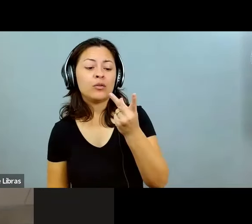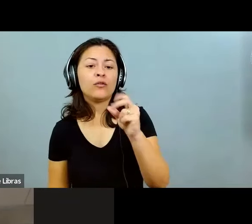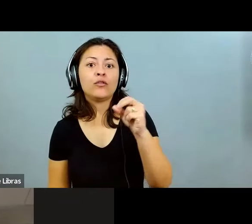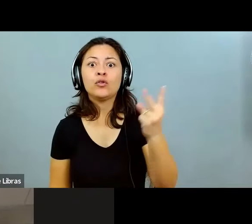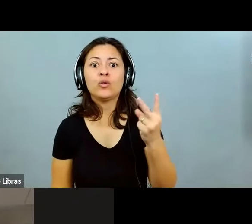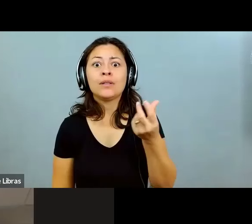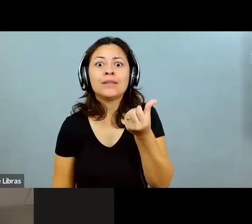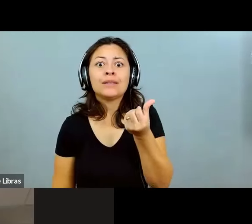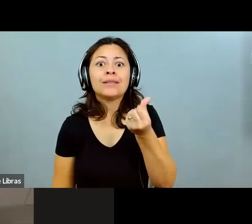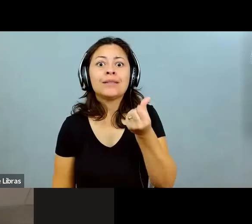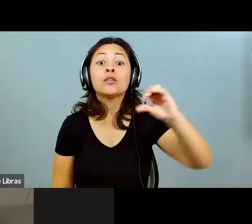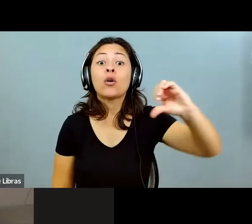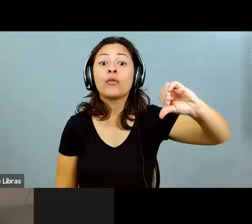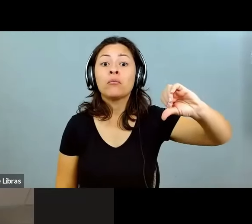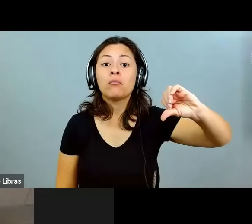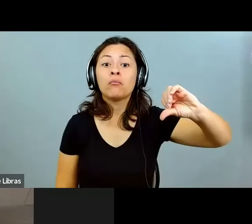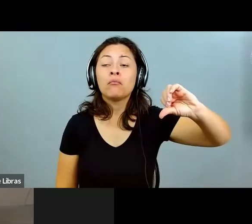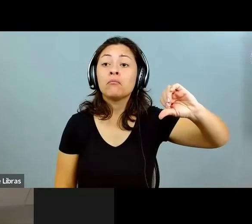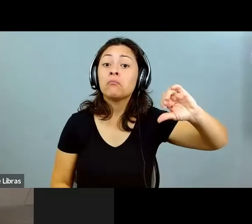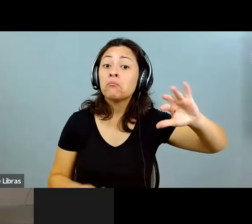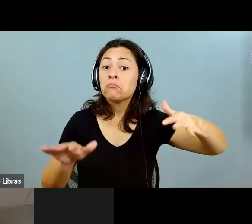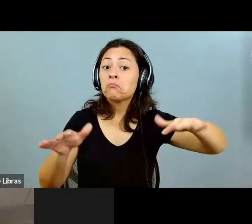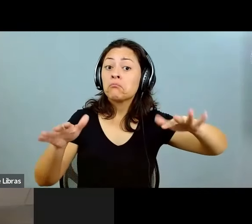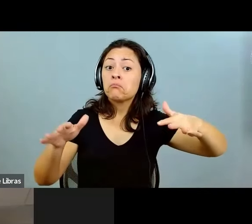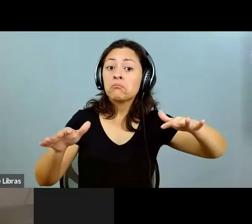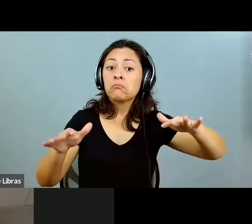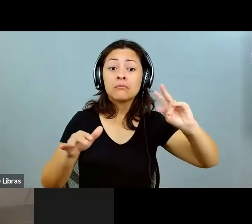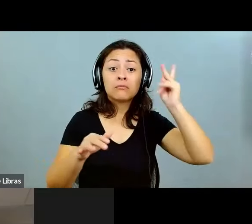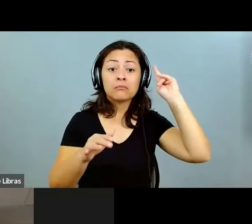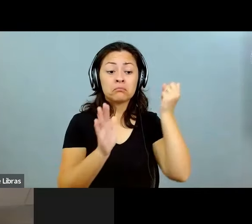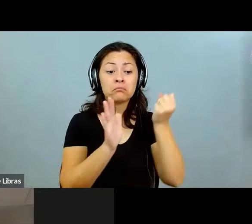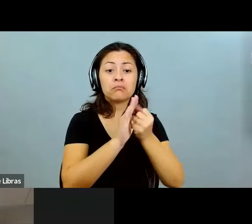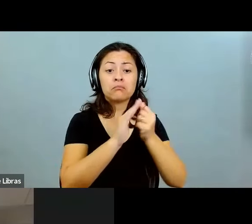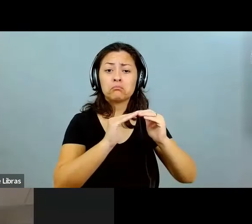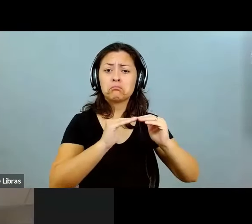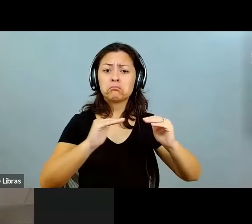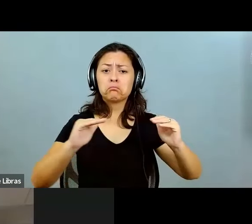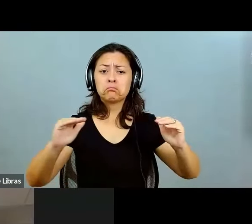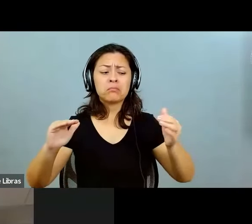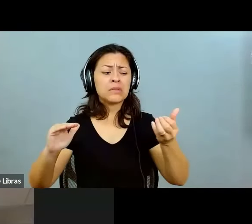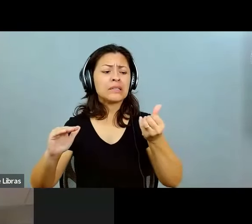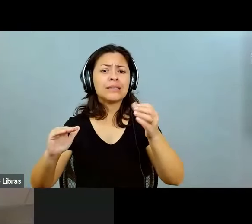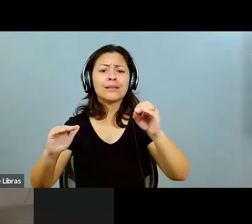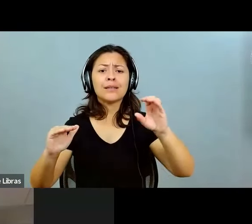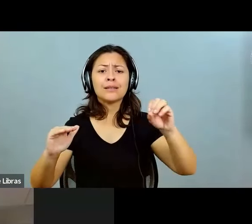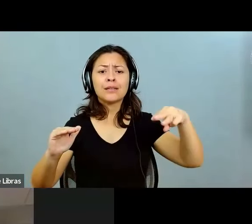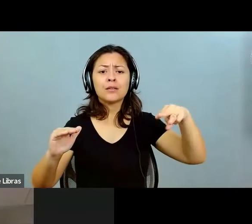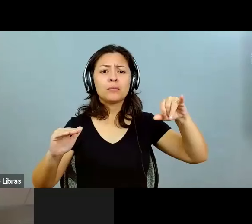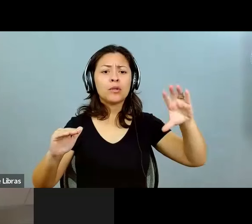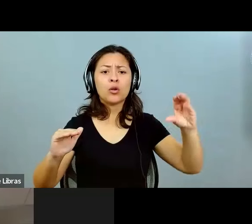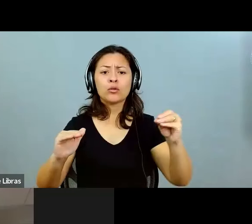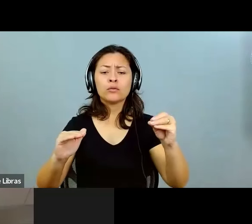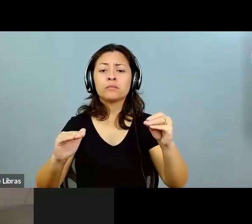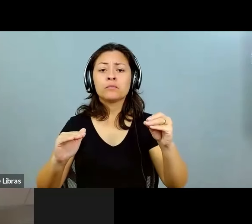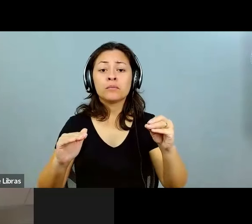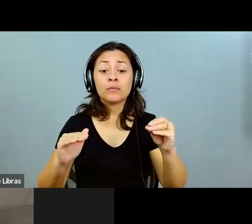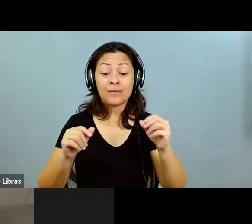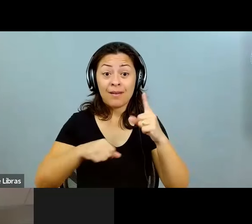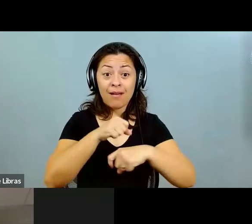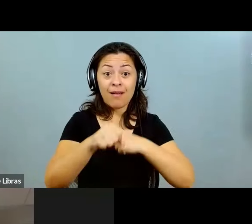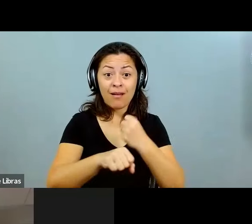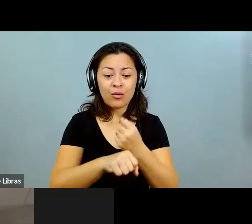então se tu vê que histórico nosso é ficar em torno de 600 700 milhões Então esse ano não vai fugir muito eh eh essa relação quando tu